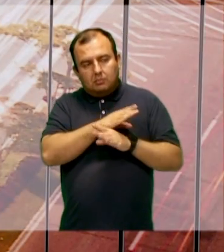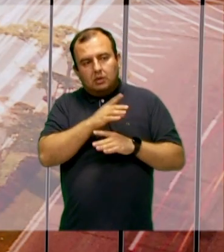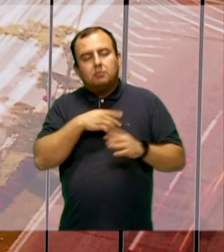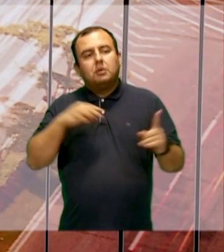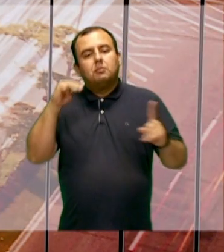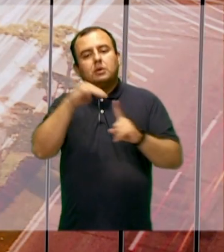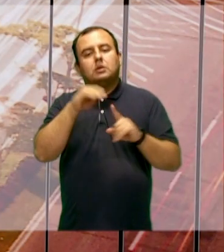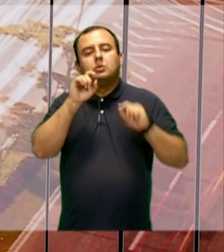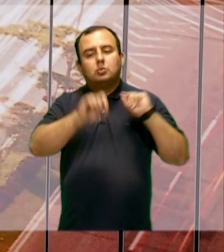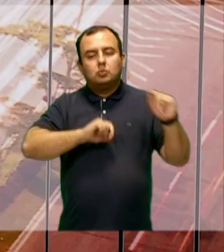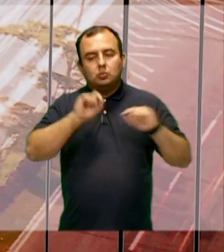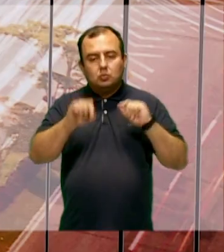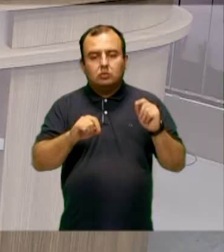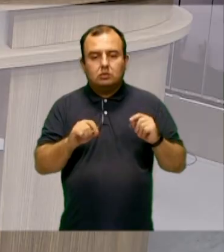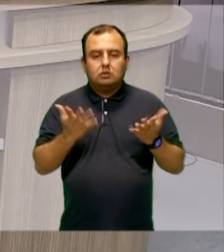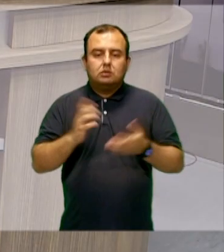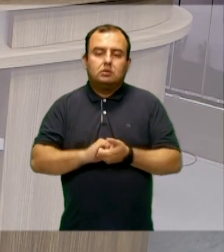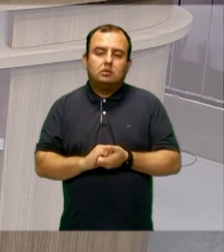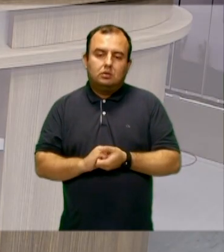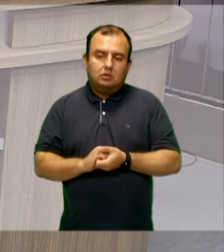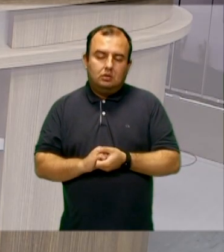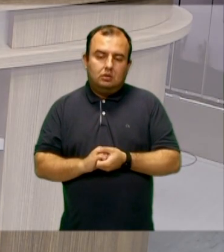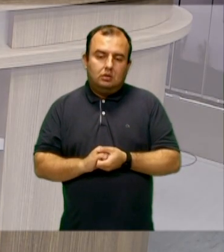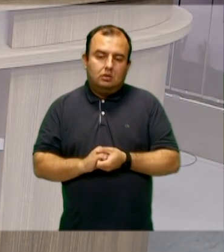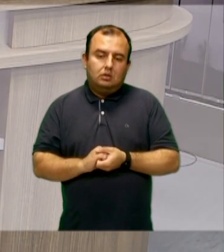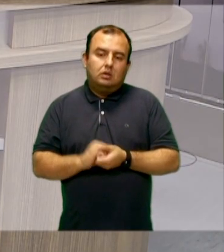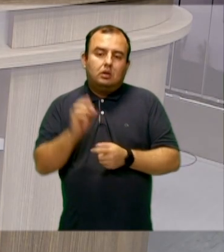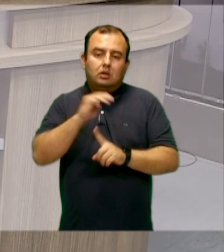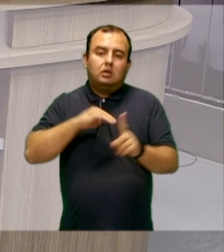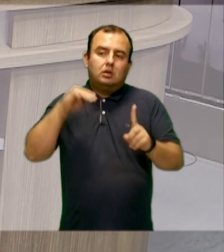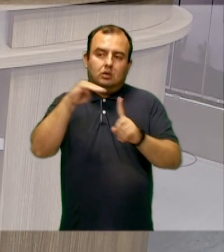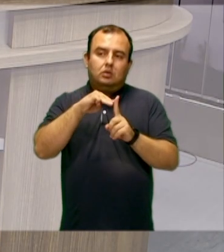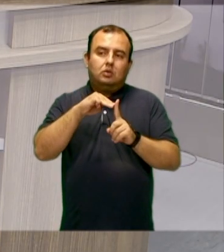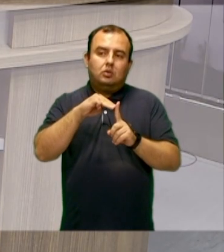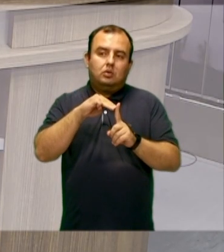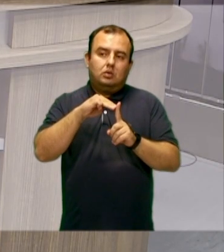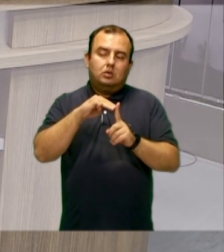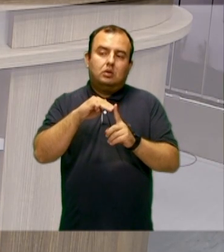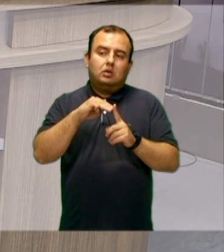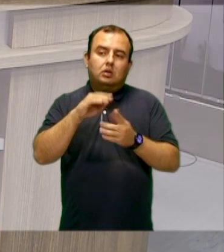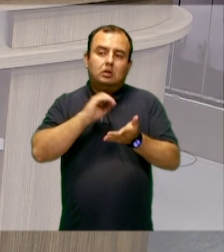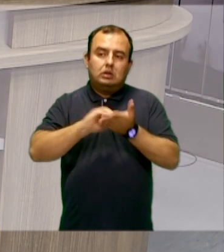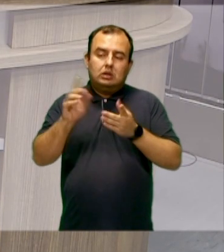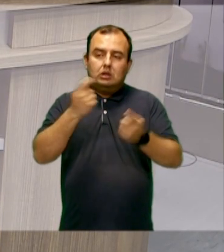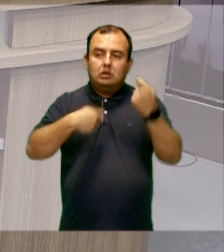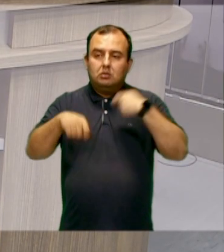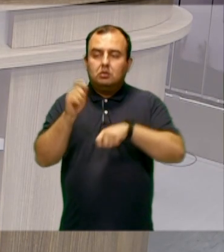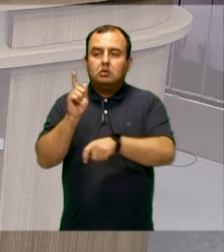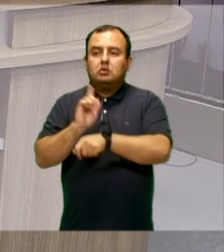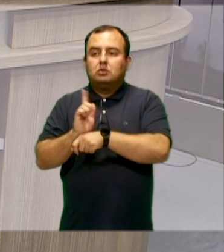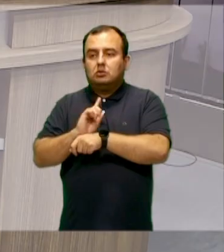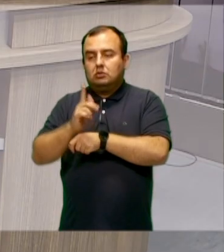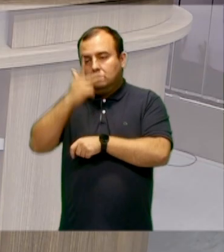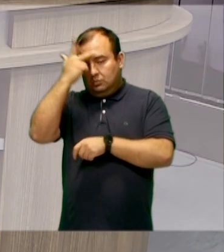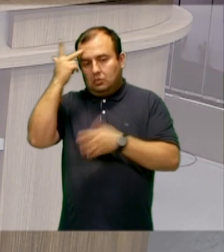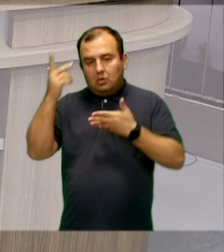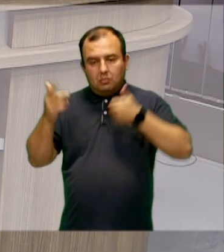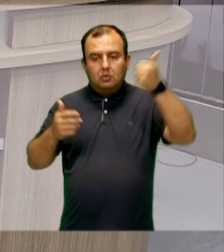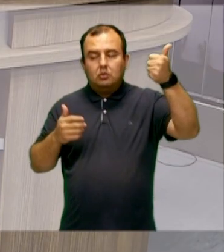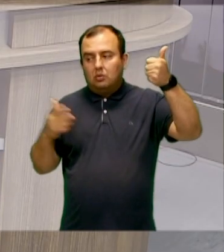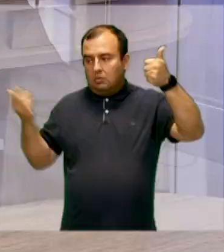ter feito o quê? A nossa meta é deixar a Secretaria de Administração e Gestão de Pessoas muito melhor do